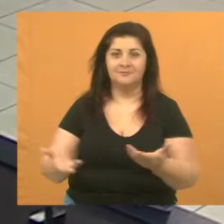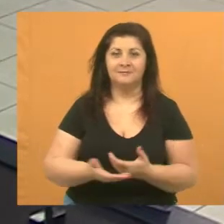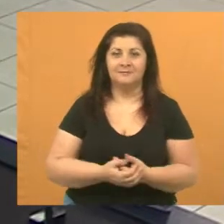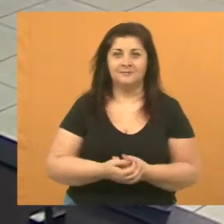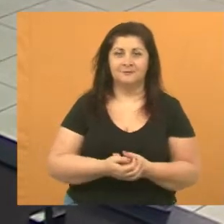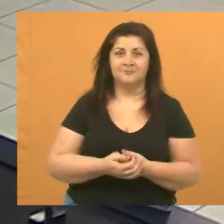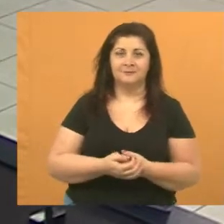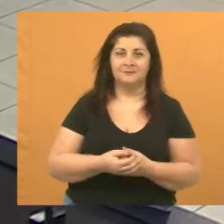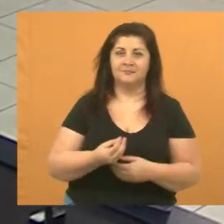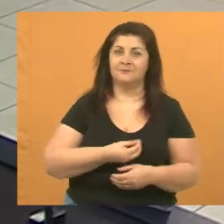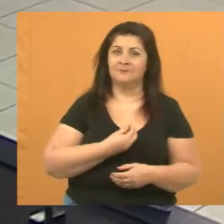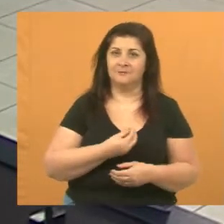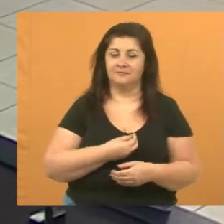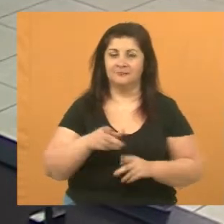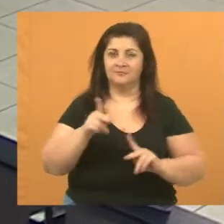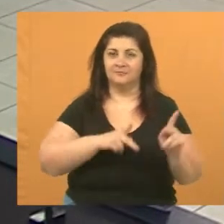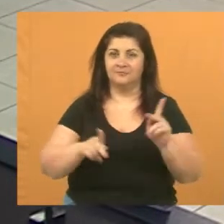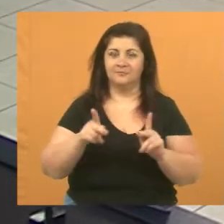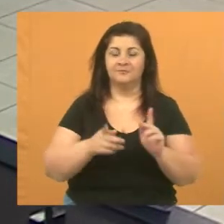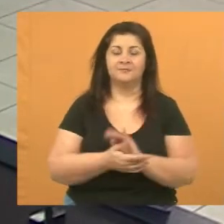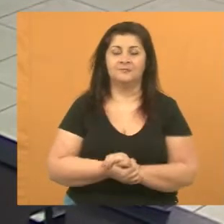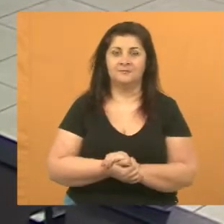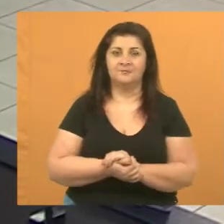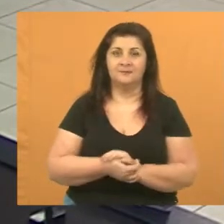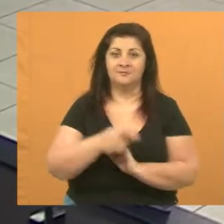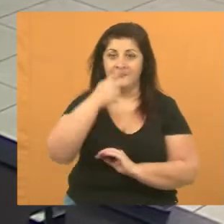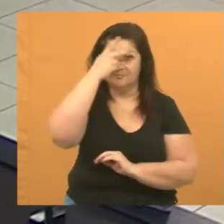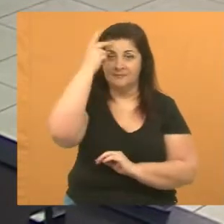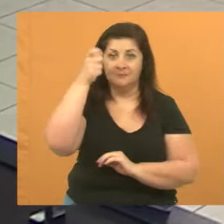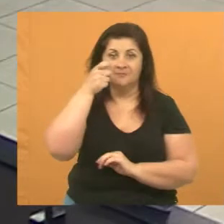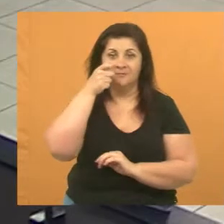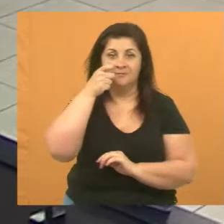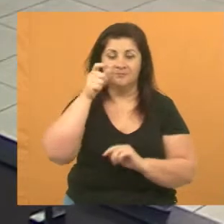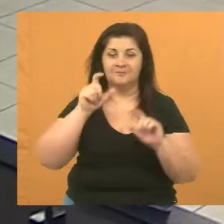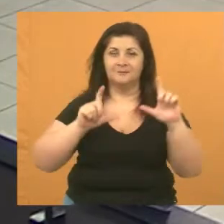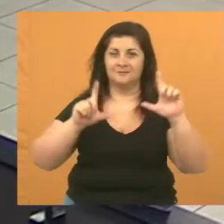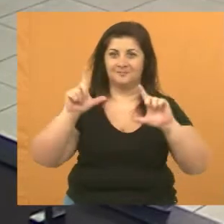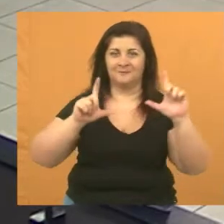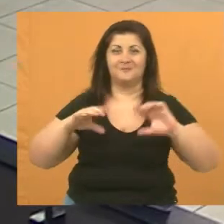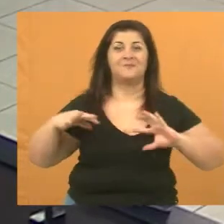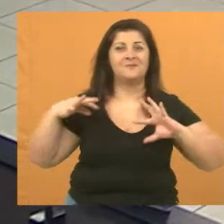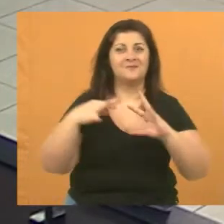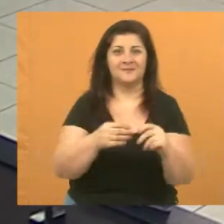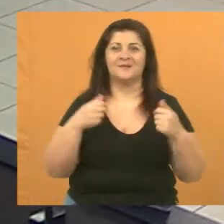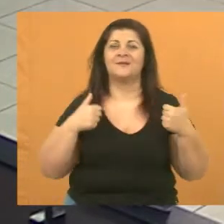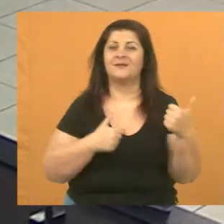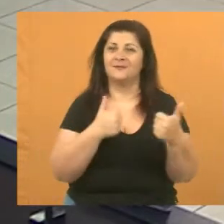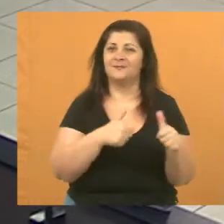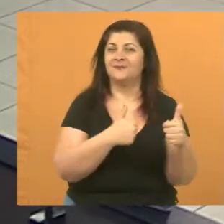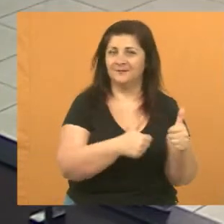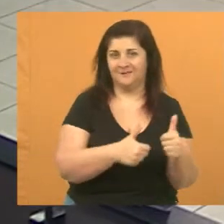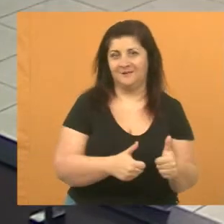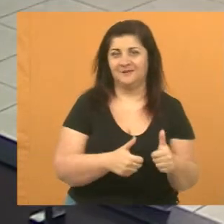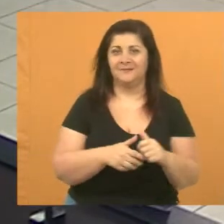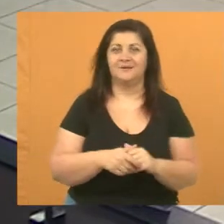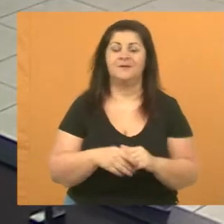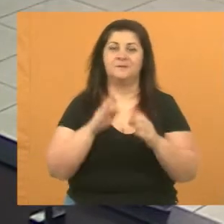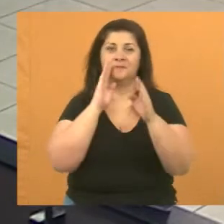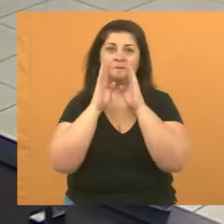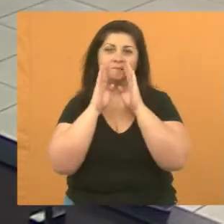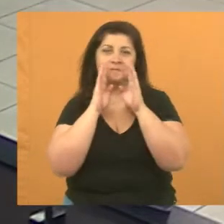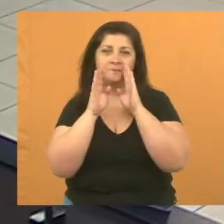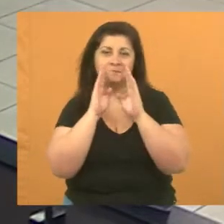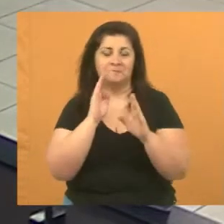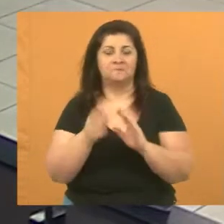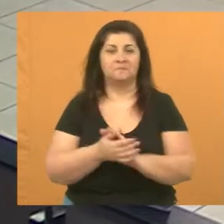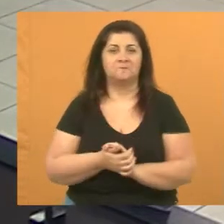o público presente, senhores telespectadores da TV Câmara e todos que nos acompanham pelas redes sociais